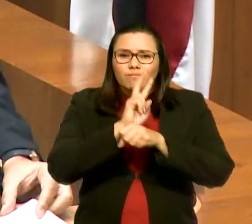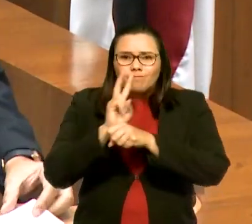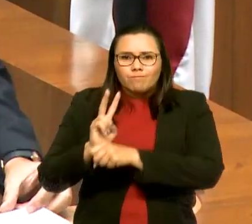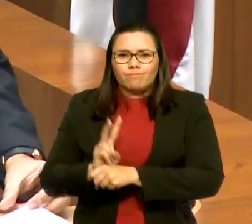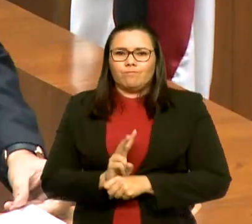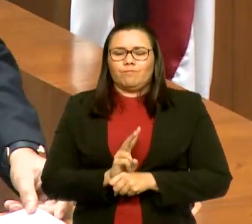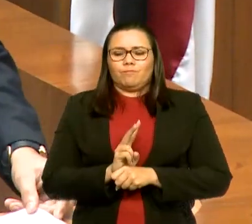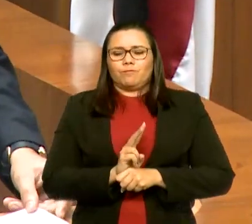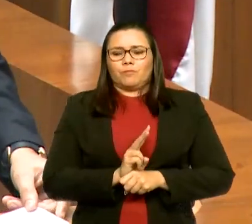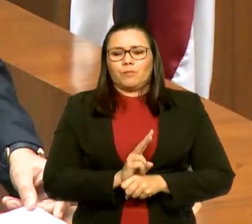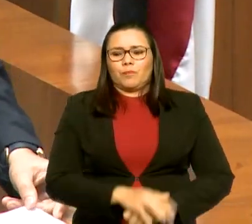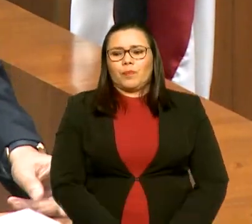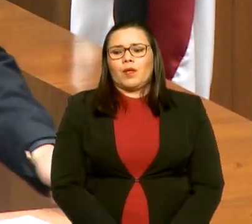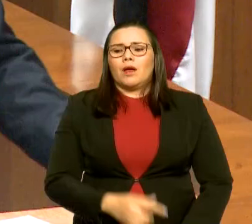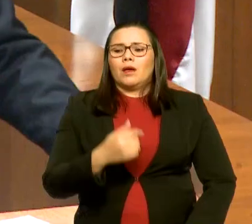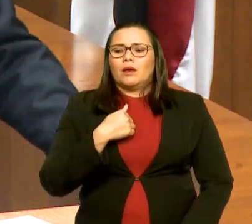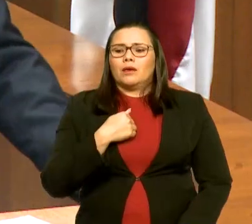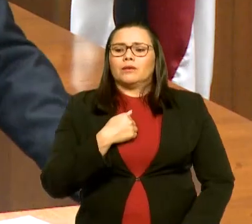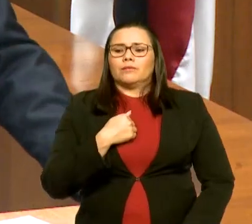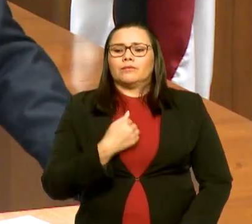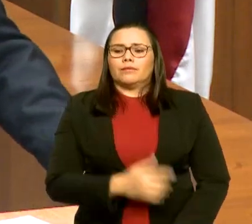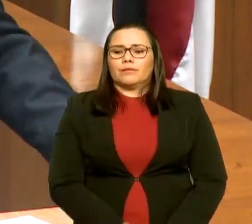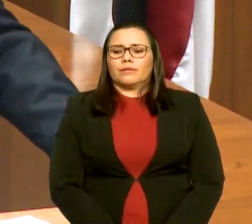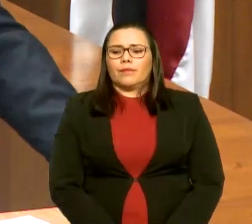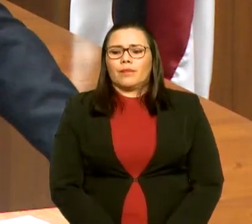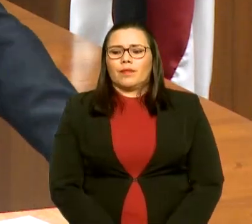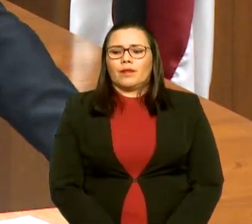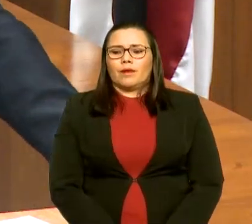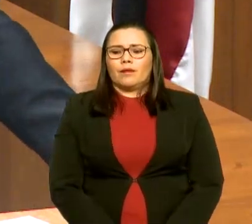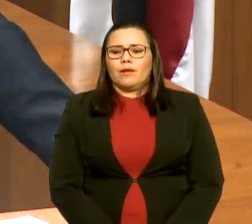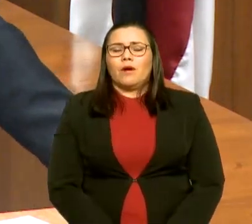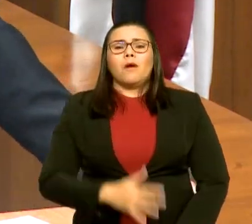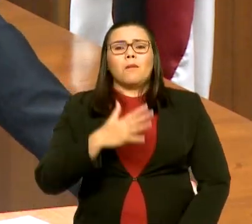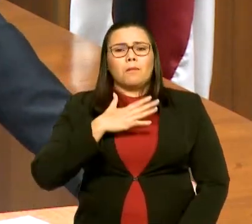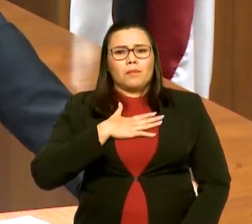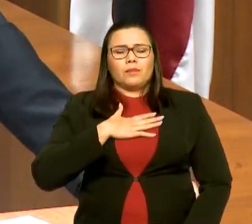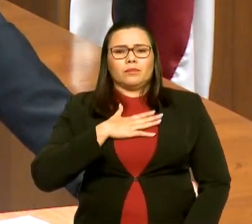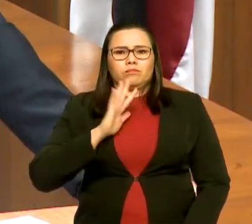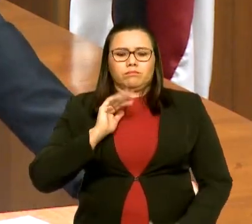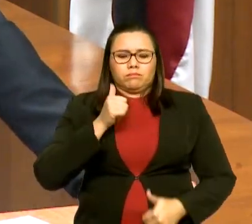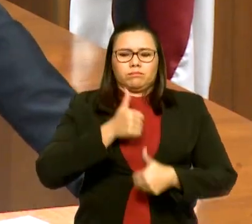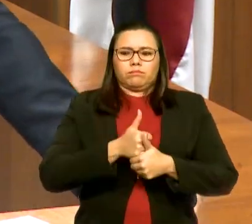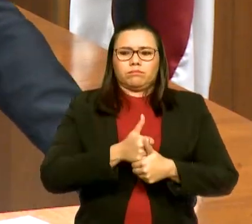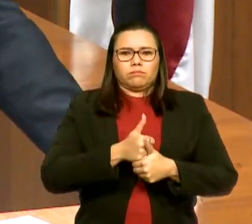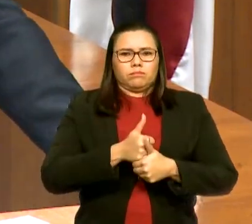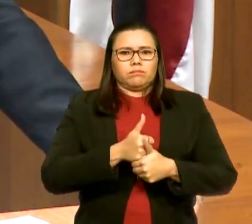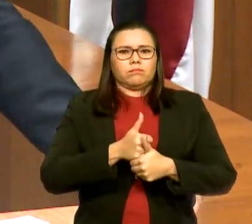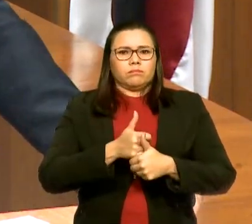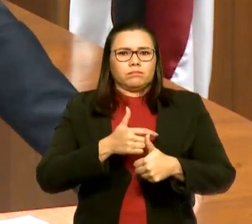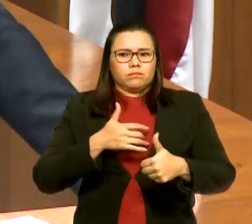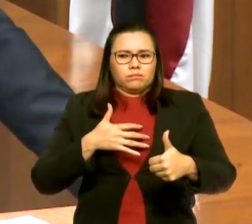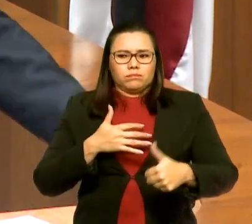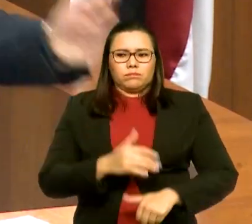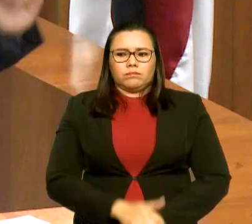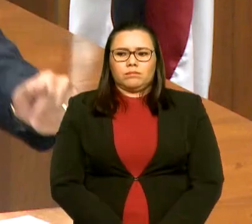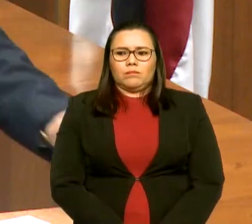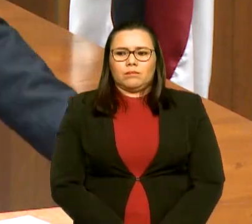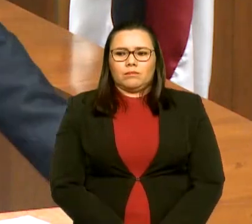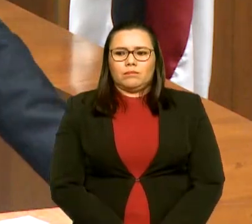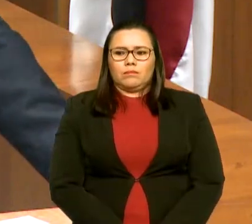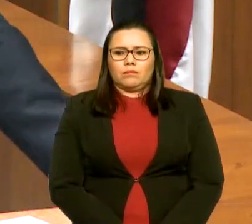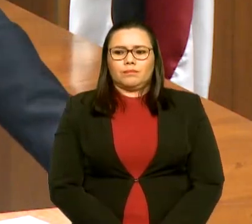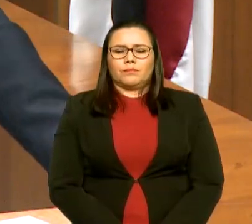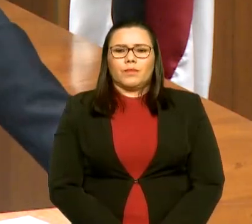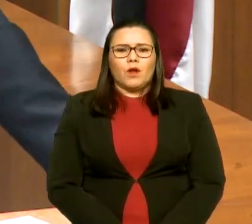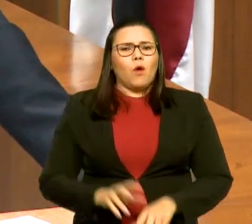já caminho aqui para encerrar, o meu mandato, o mandato do deputado Carlos Lula, ele é um mandato coletivo, ele é fruto de